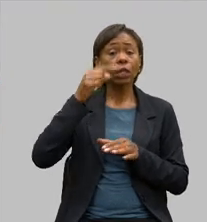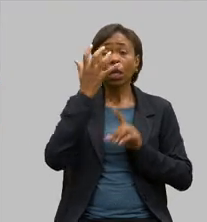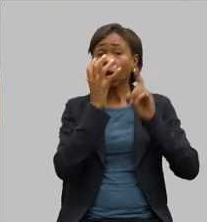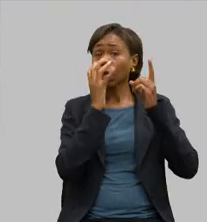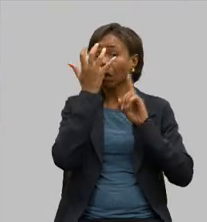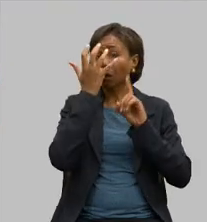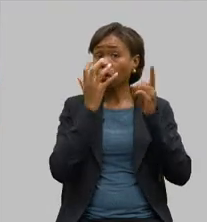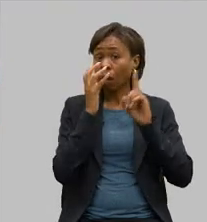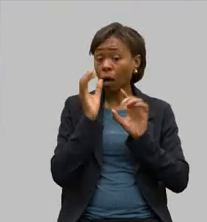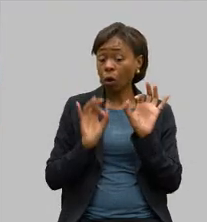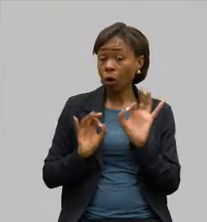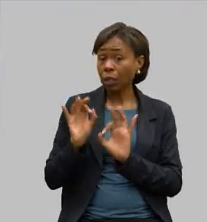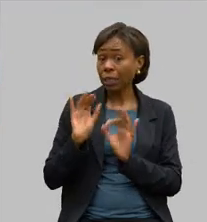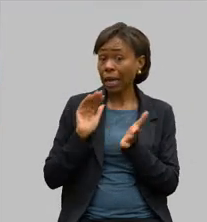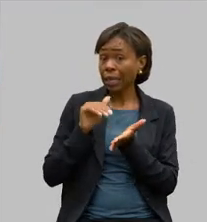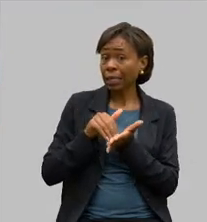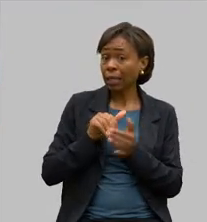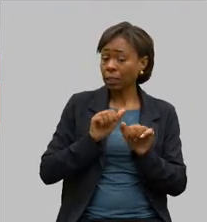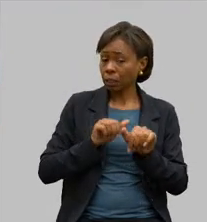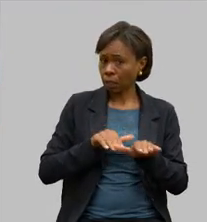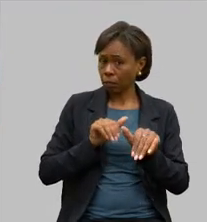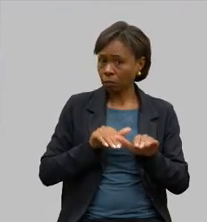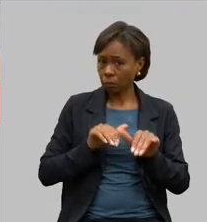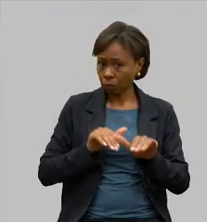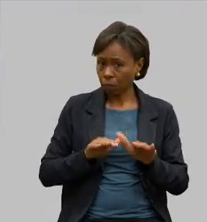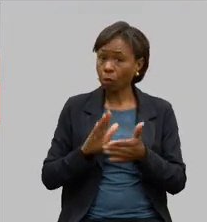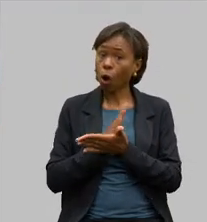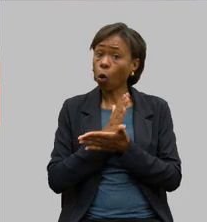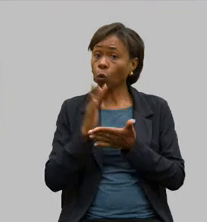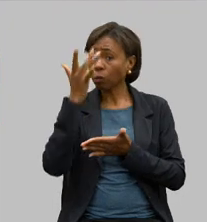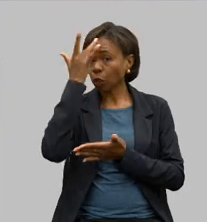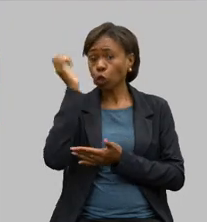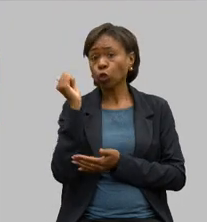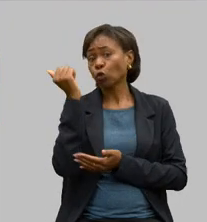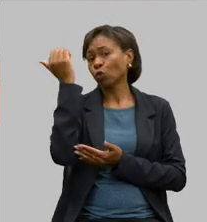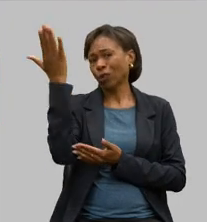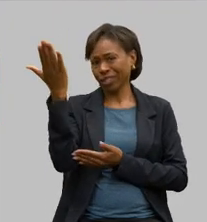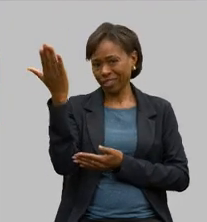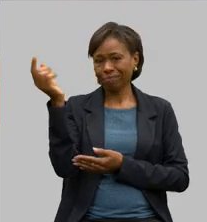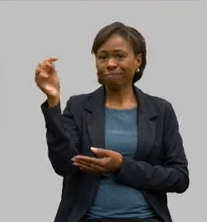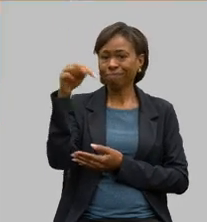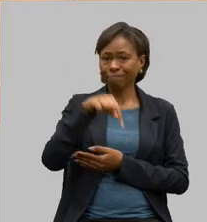antecedência suas agendas viu porque tem gente que vem de fora